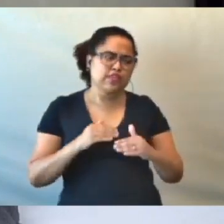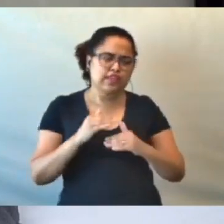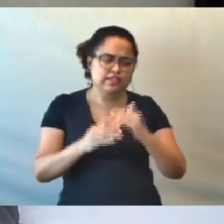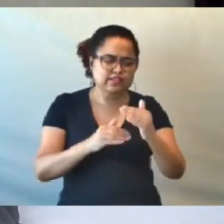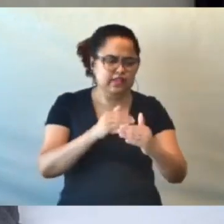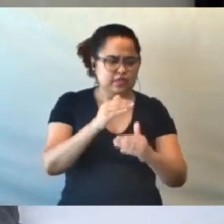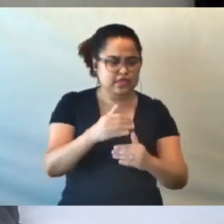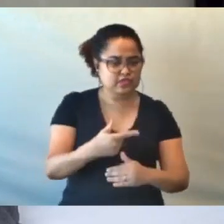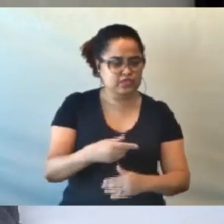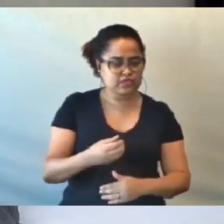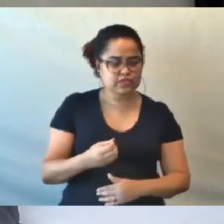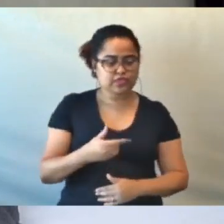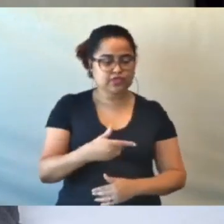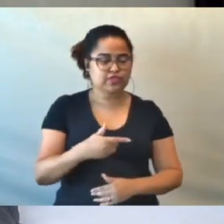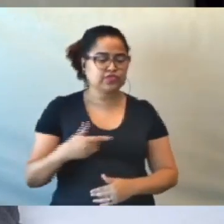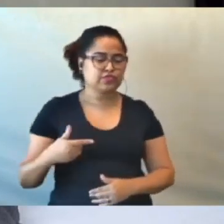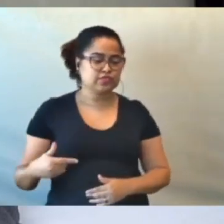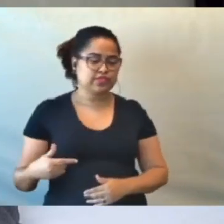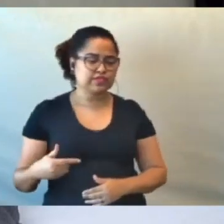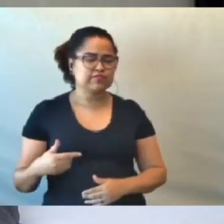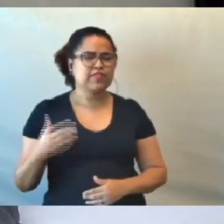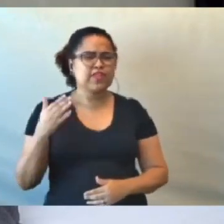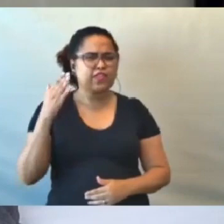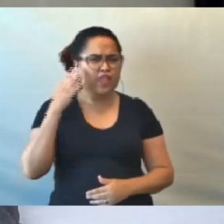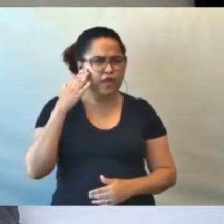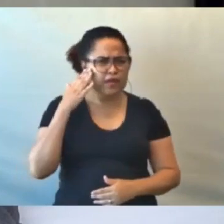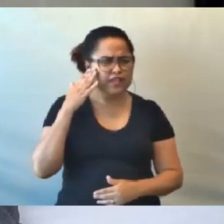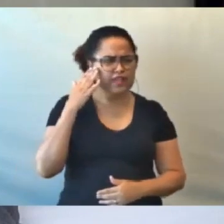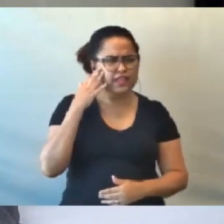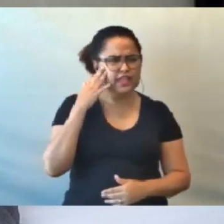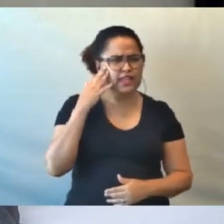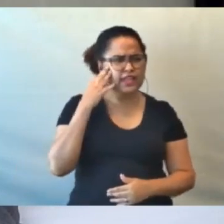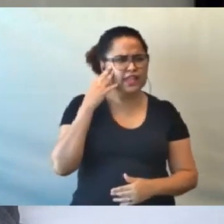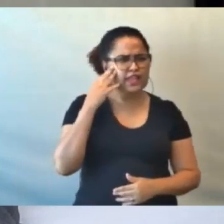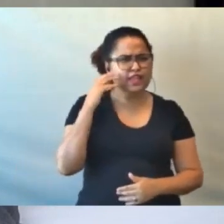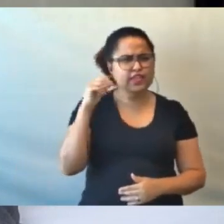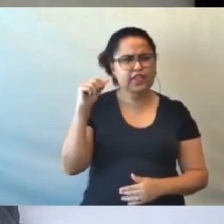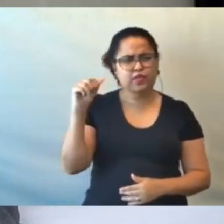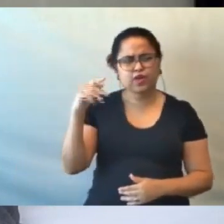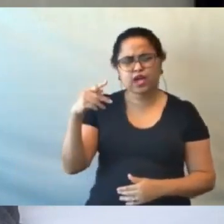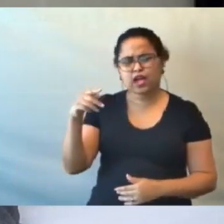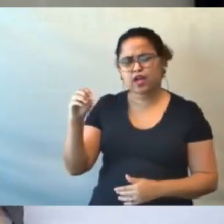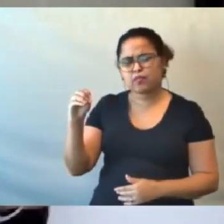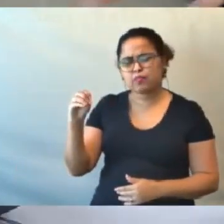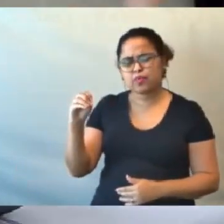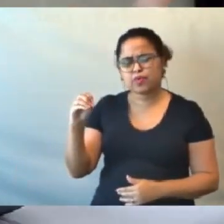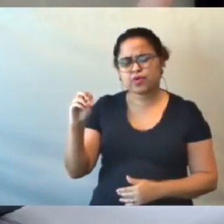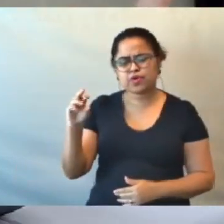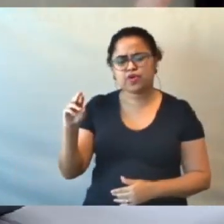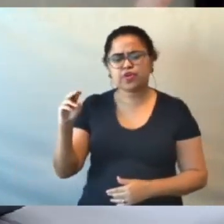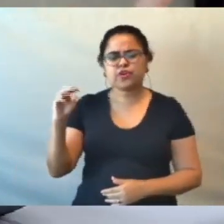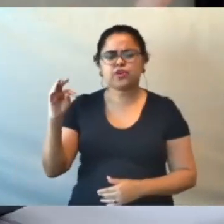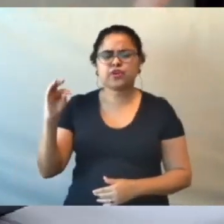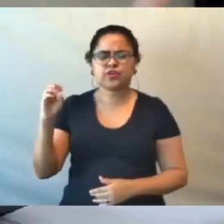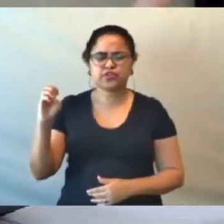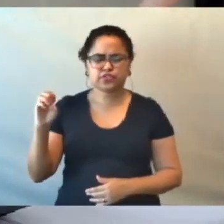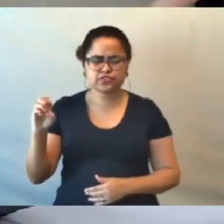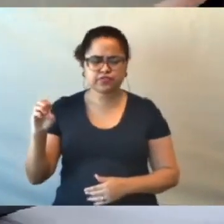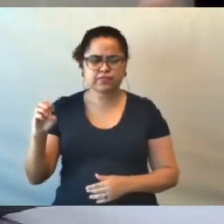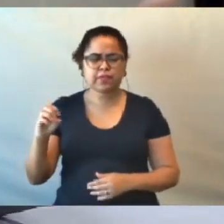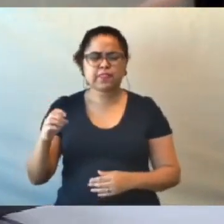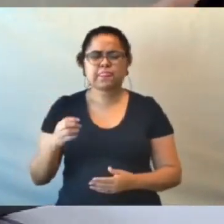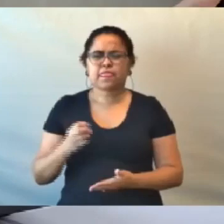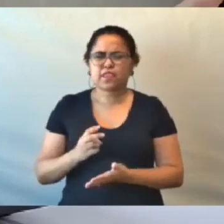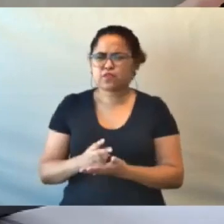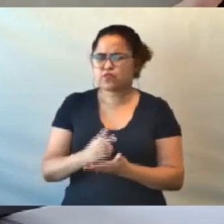tem um aporte contínuo de 100 mil metros cúbicos ano. E a gente está falando de um período longo. Então, se